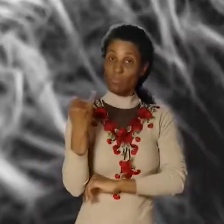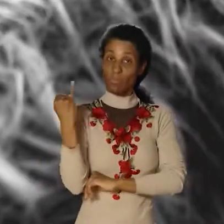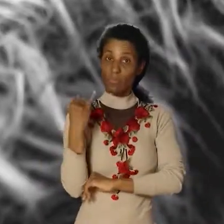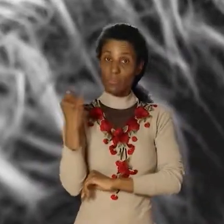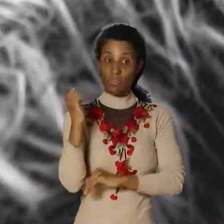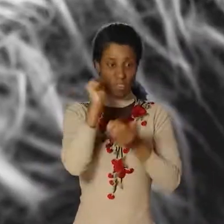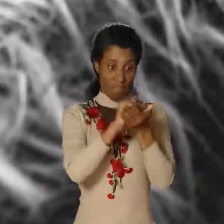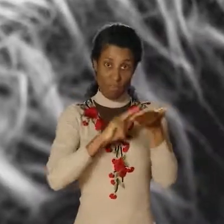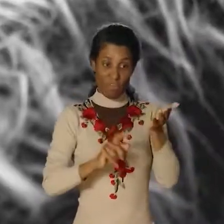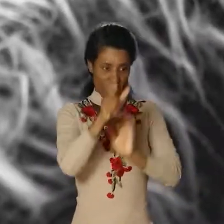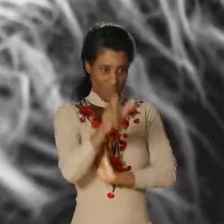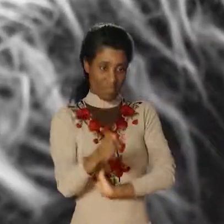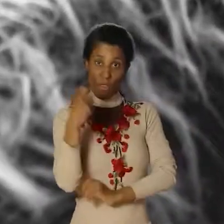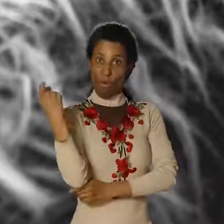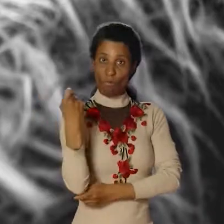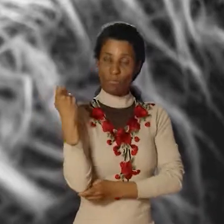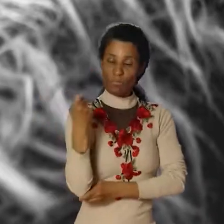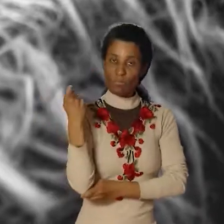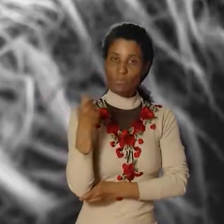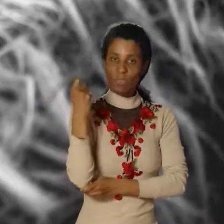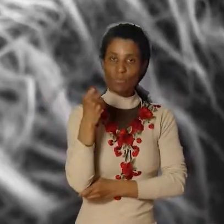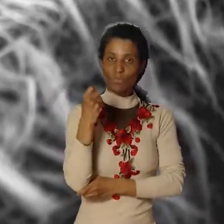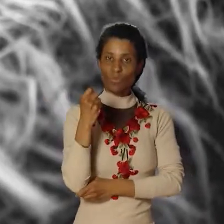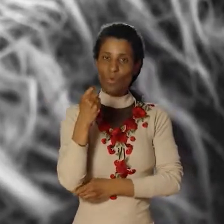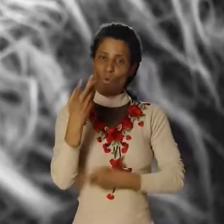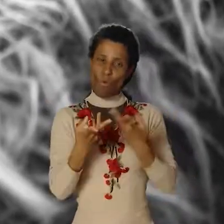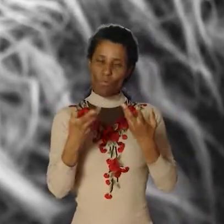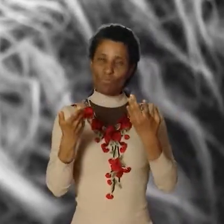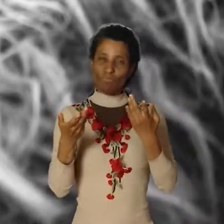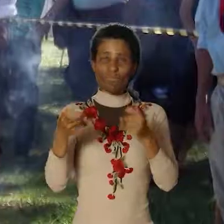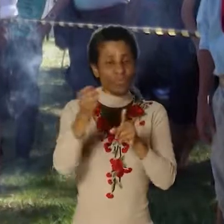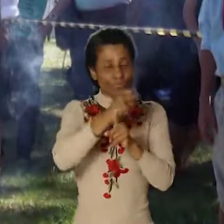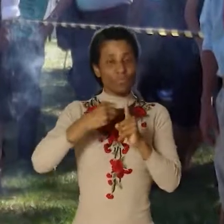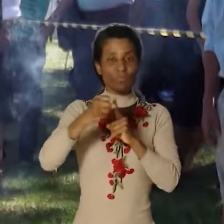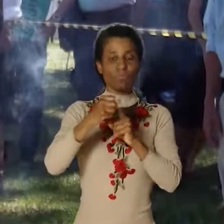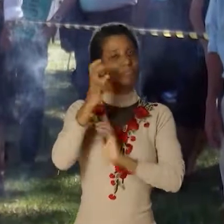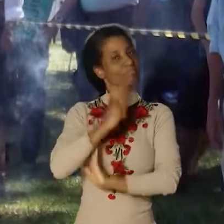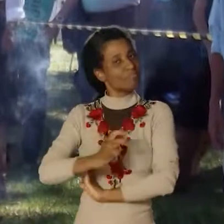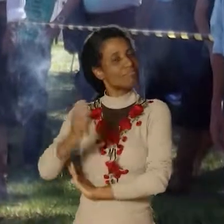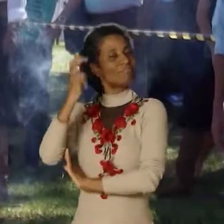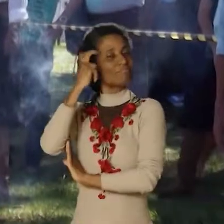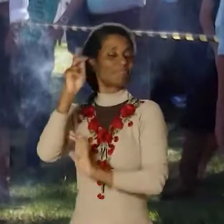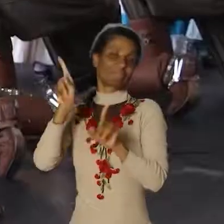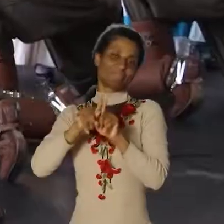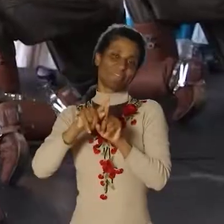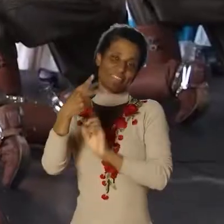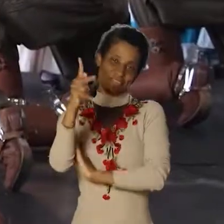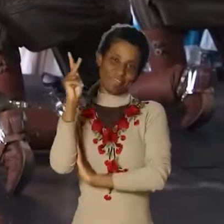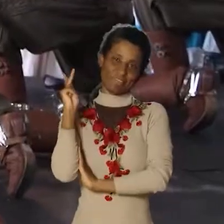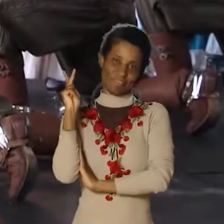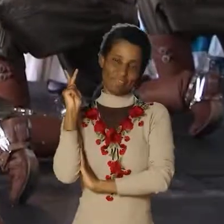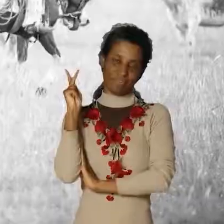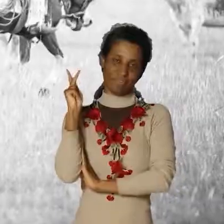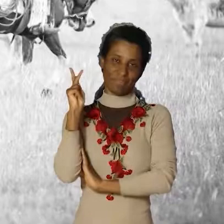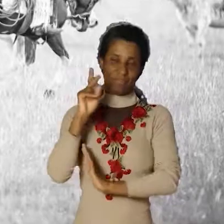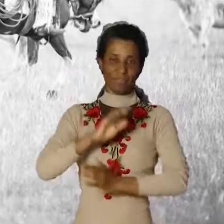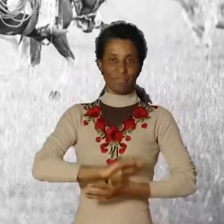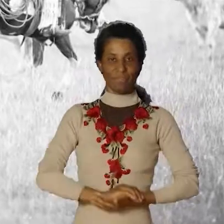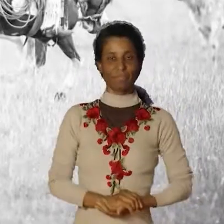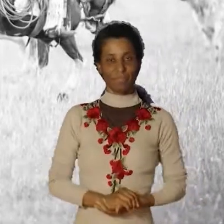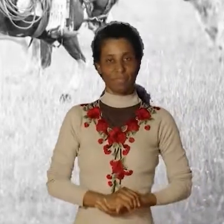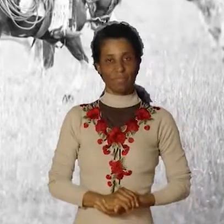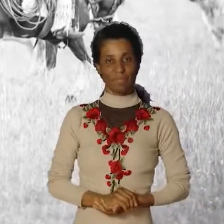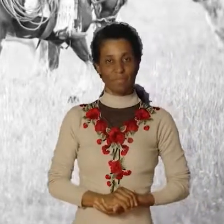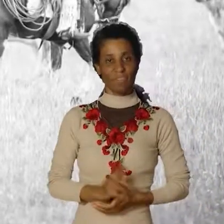Porém, o que mais importa é analisar o gaúcho como expressão social, cultural e